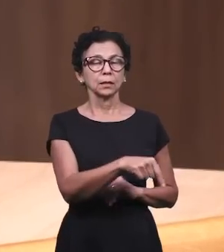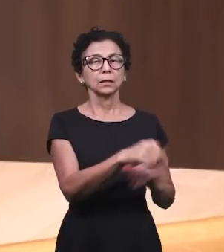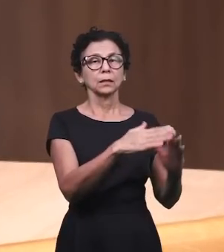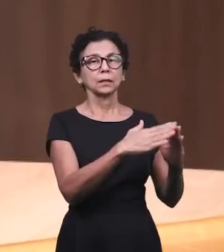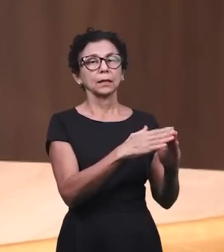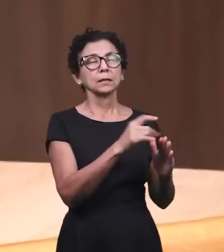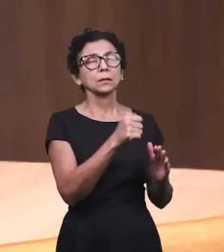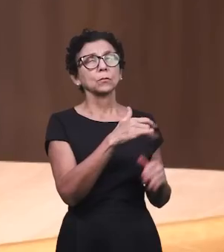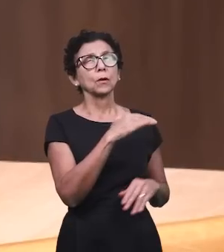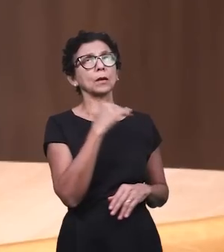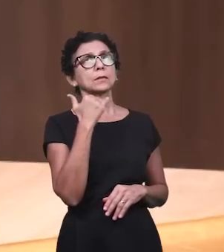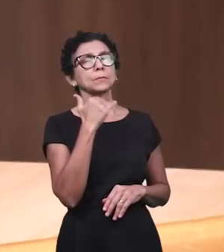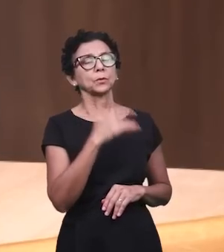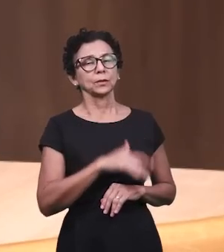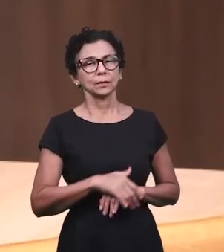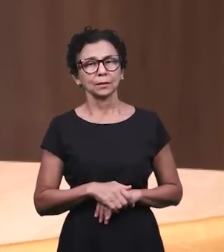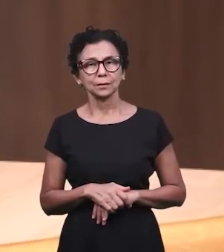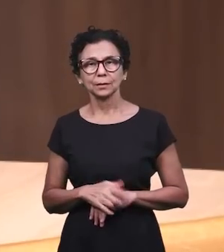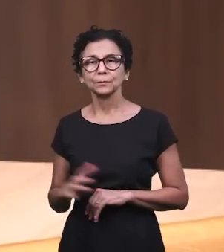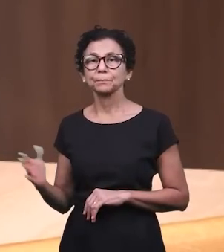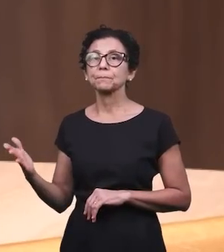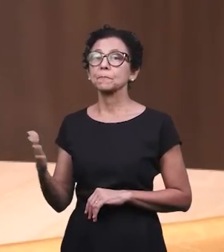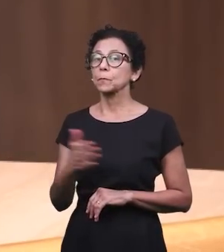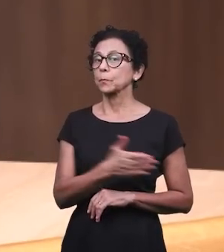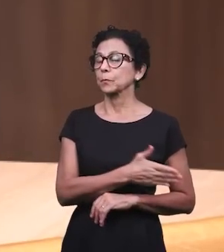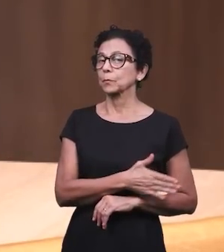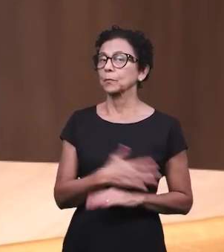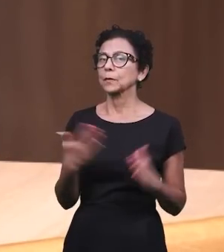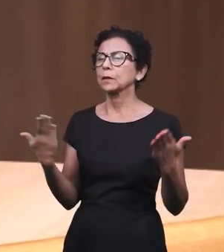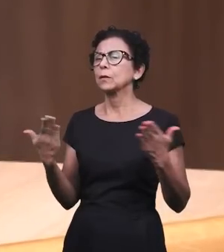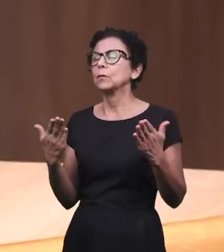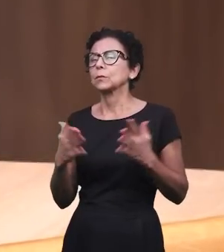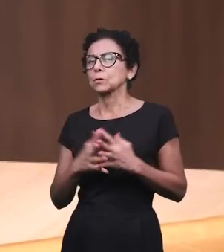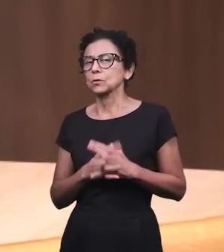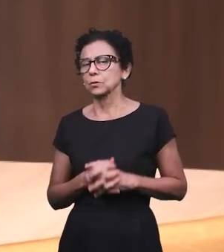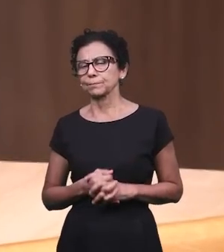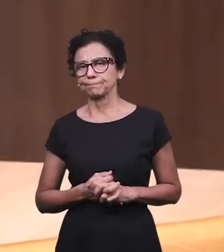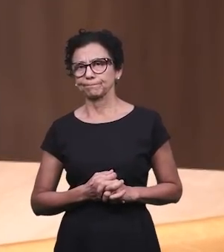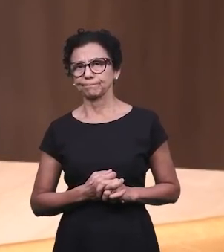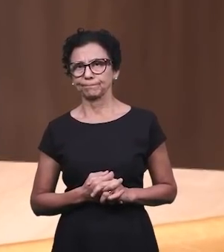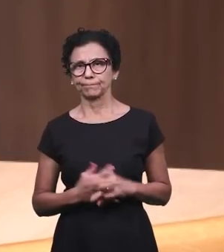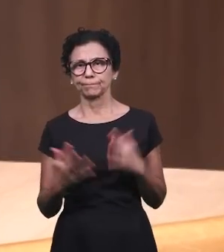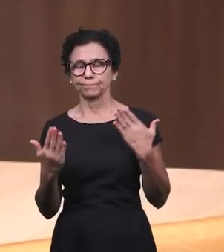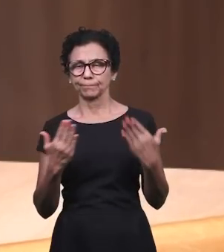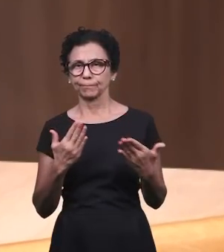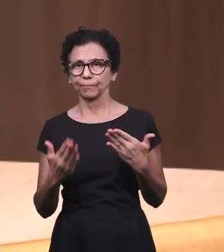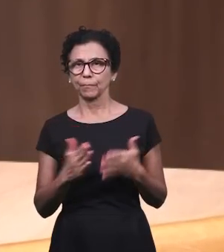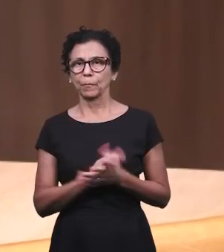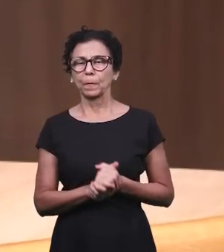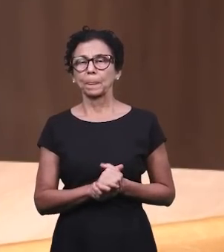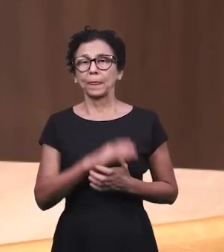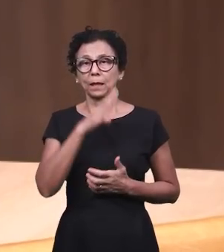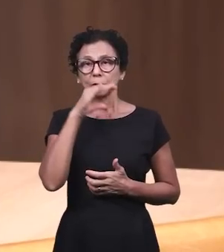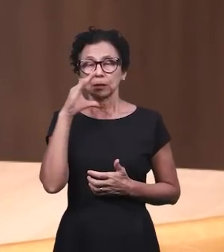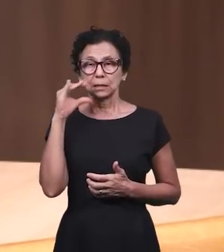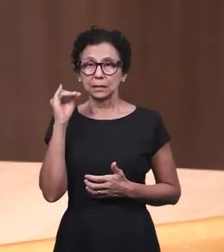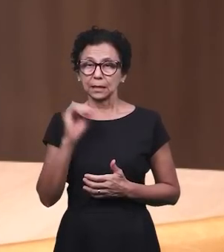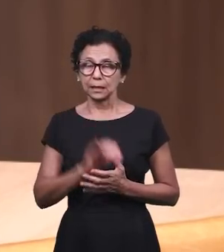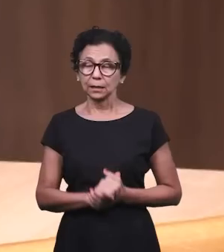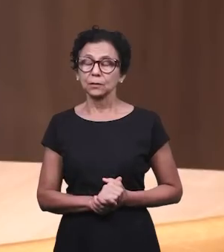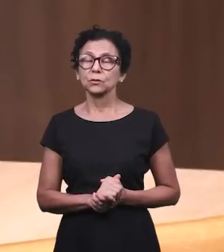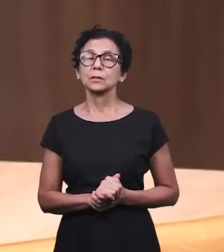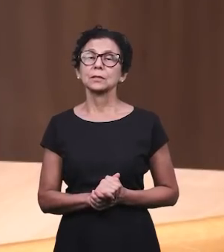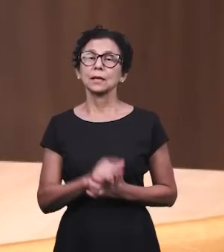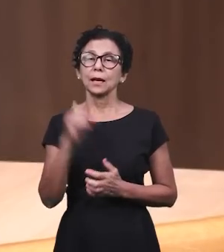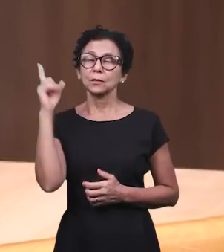certas escolhas, mas se o pai não cuidar da vida espiritual do seu filho adolescente, ele morre